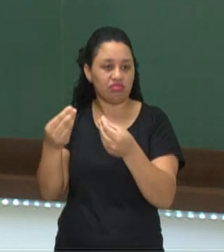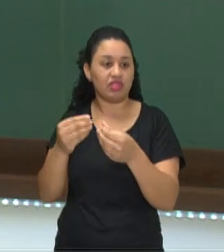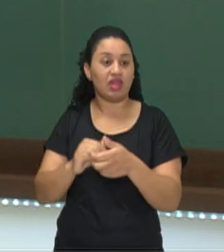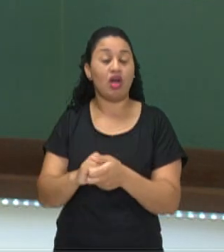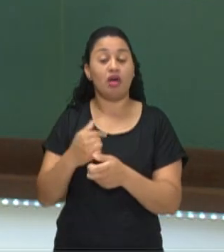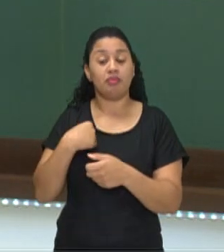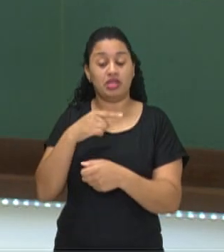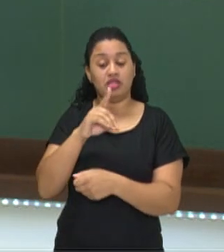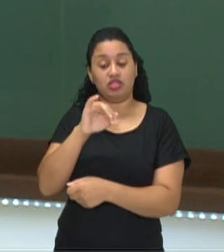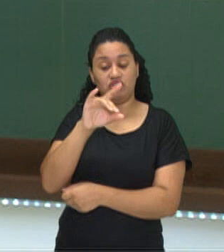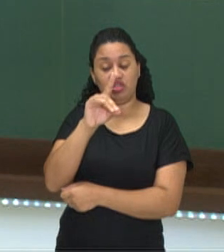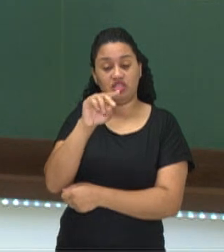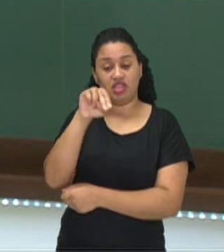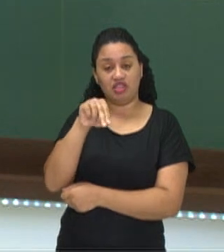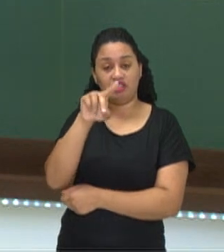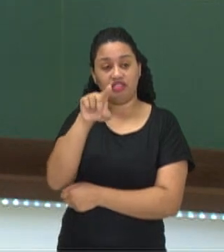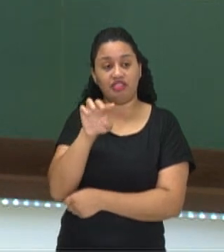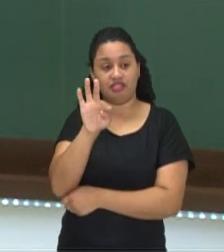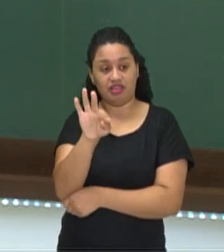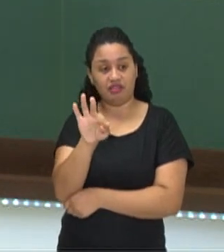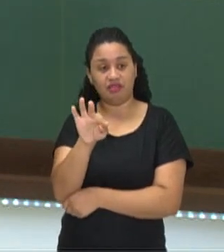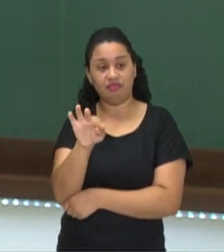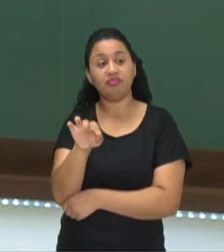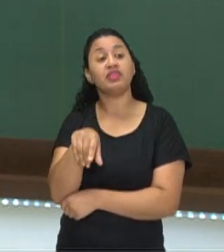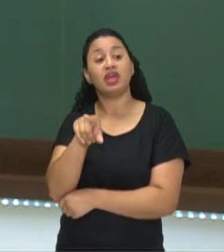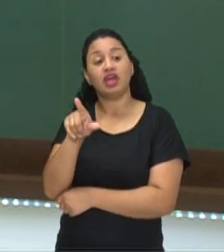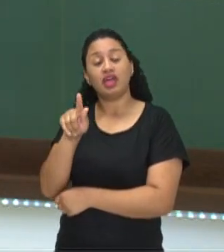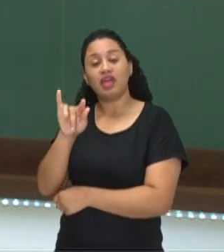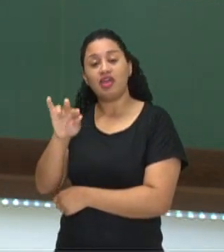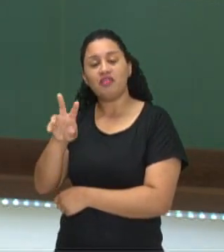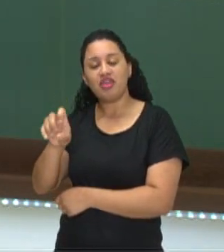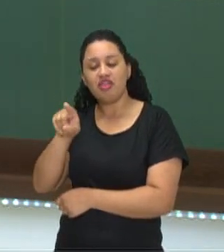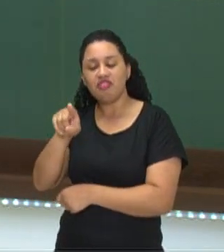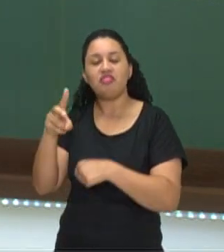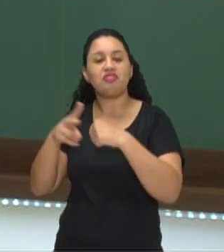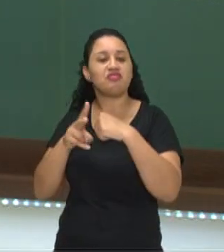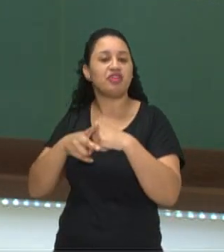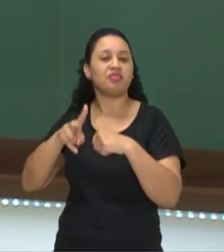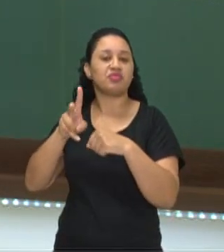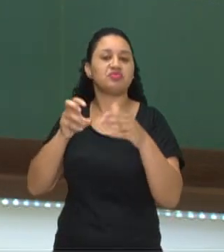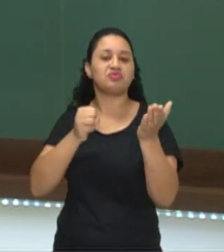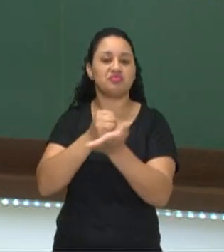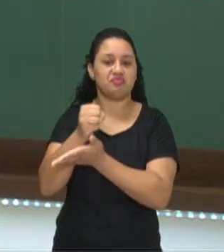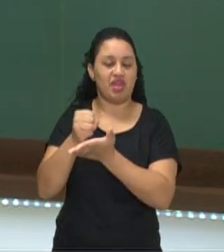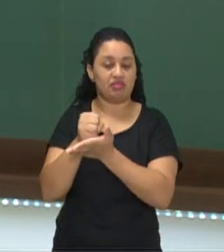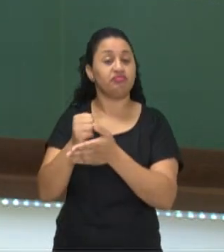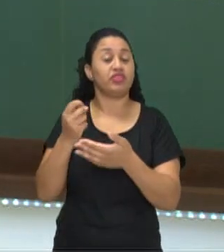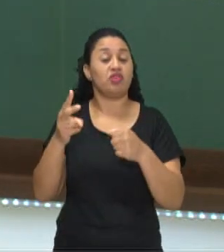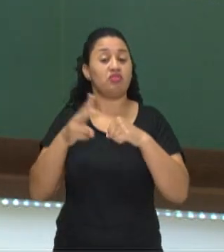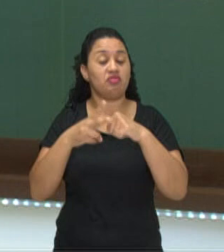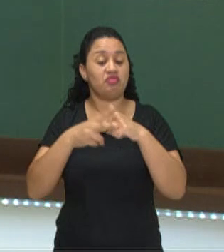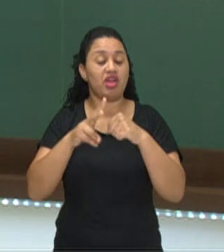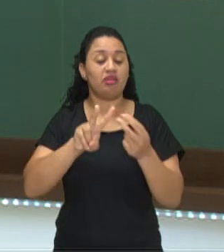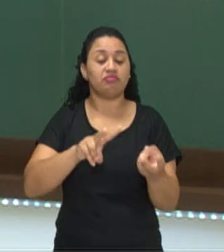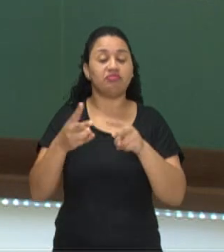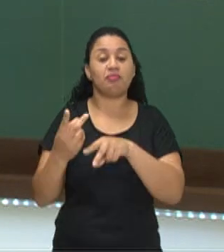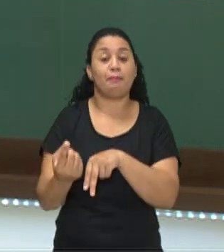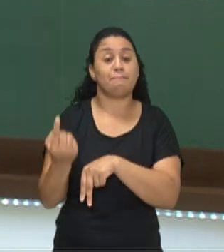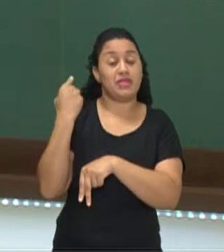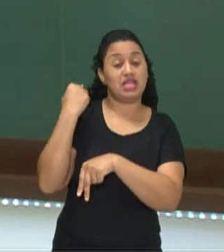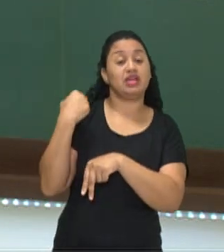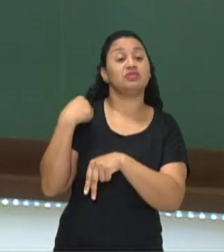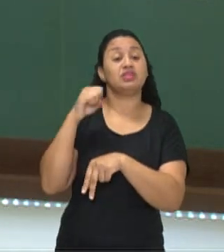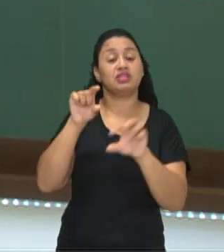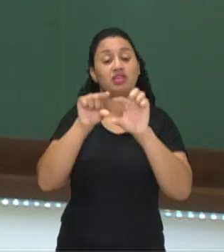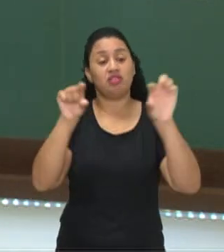na negativa, no caso aqui o didn't, e daí você mantém o verbo na forma base também. Ou seja, o verbo ele só é jogado para o passado em